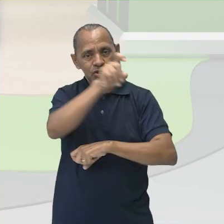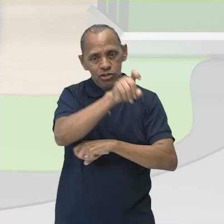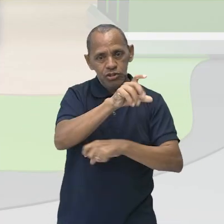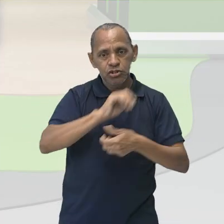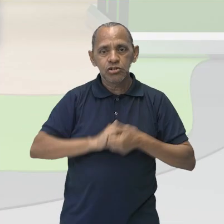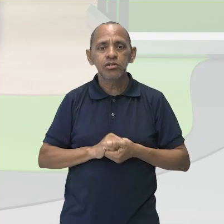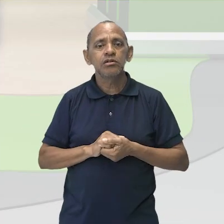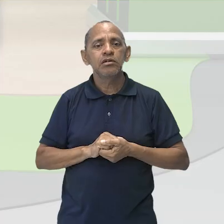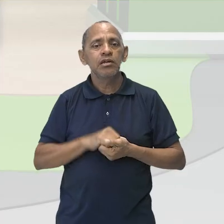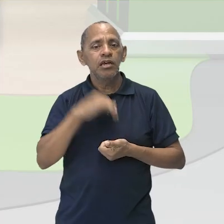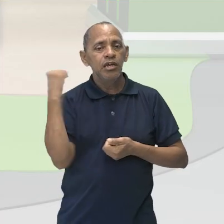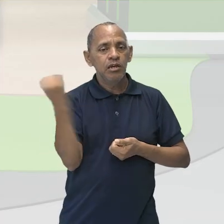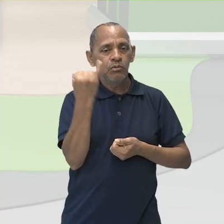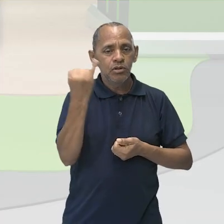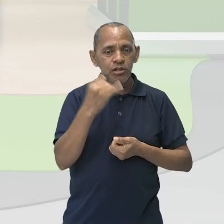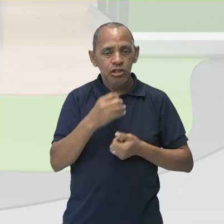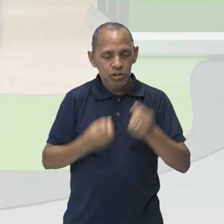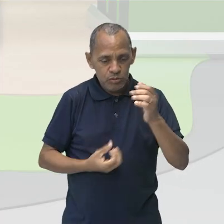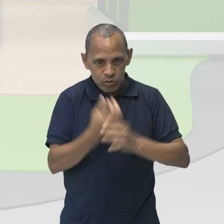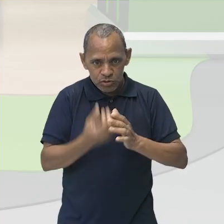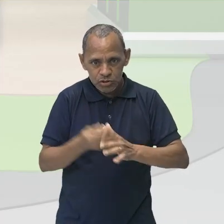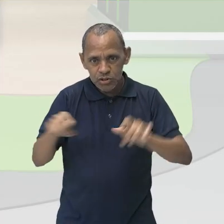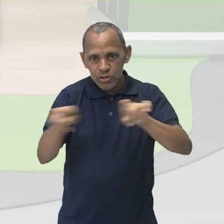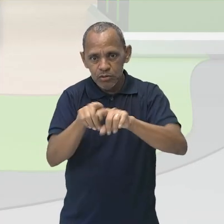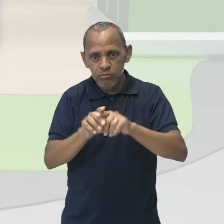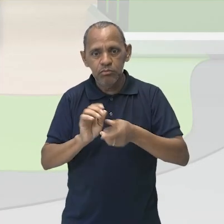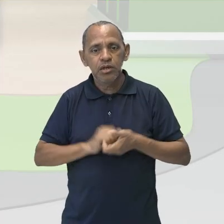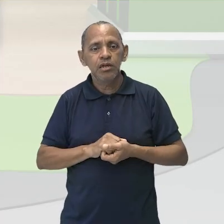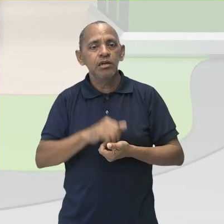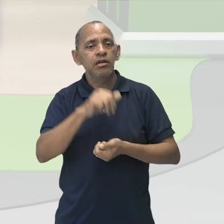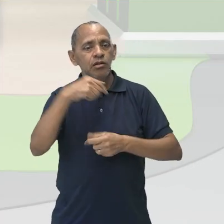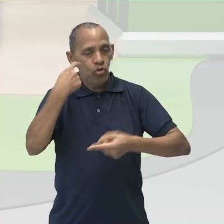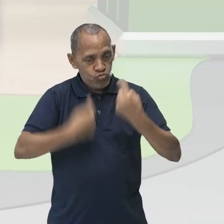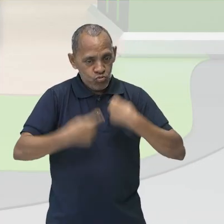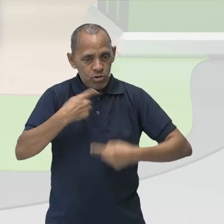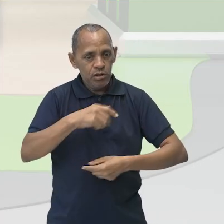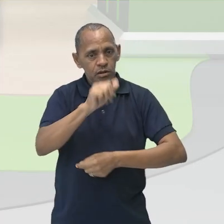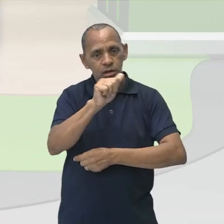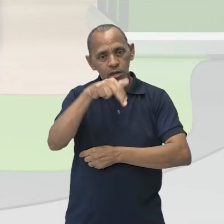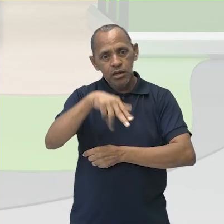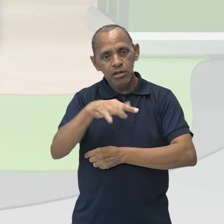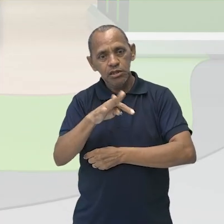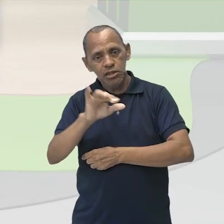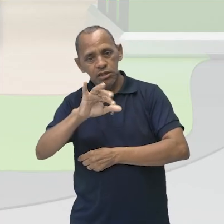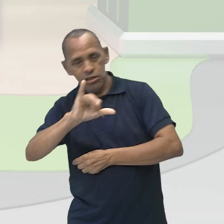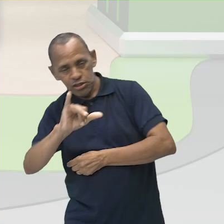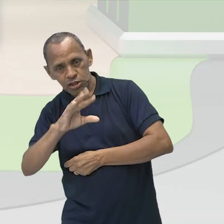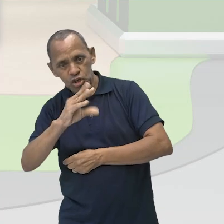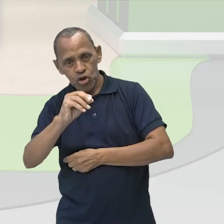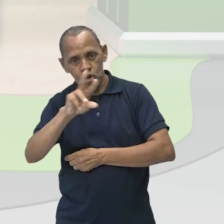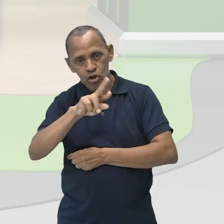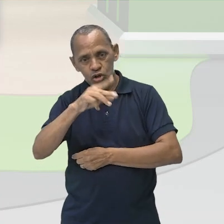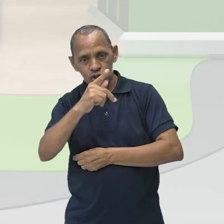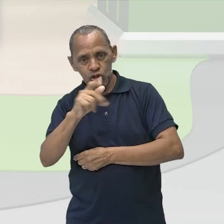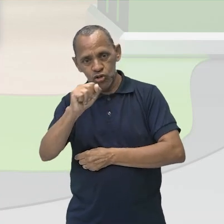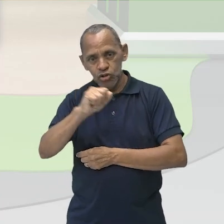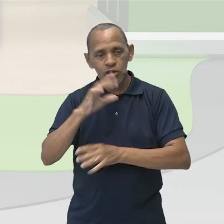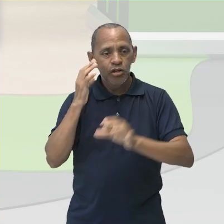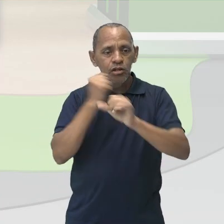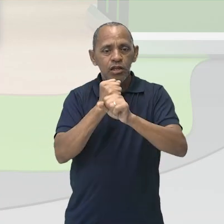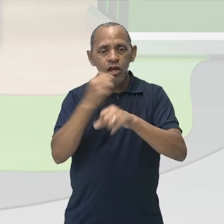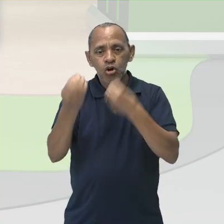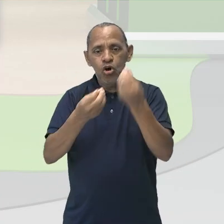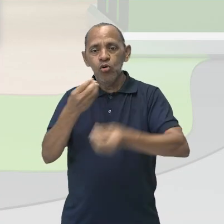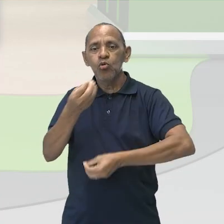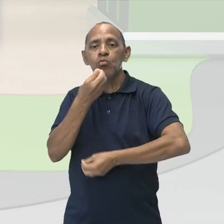é essencial para a produção de anticorpos. Então, vamos agora calcular qual a probabilidade